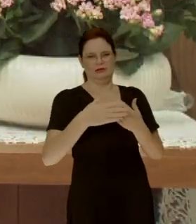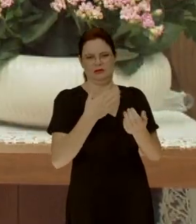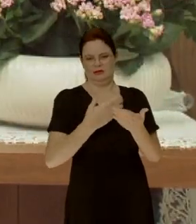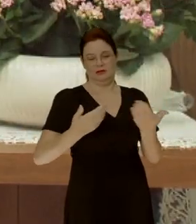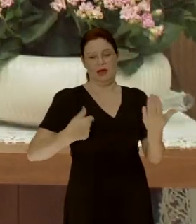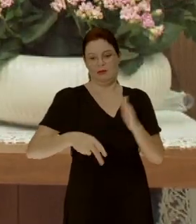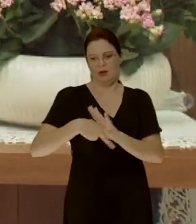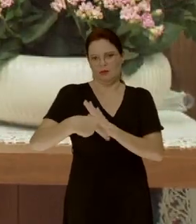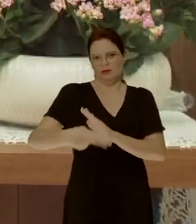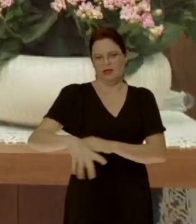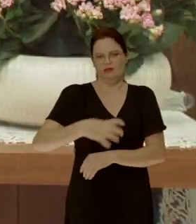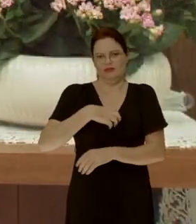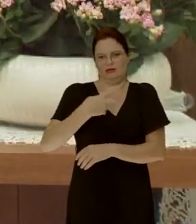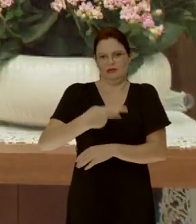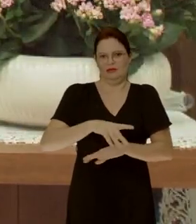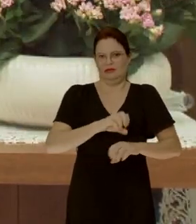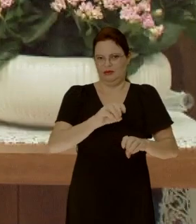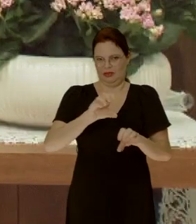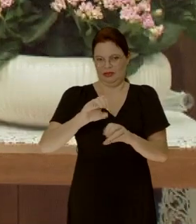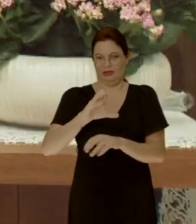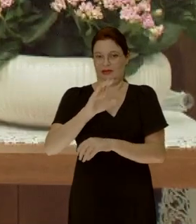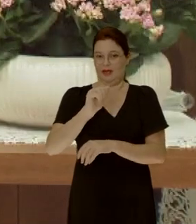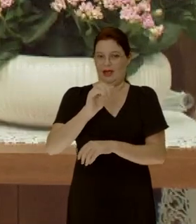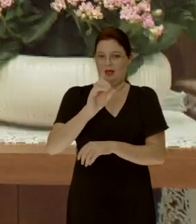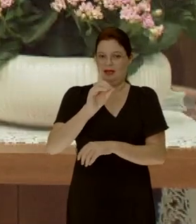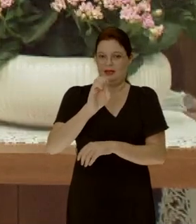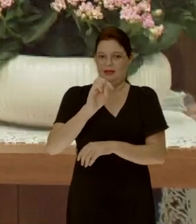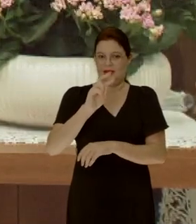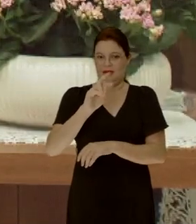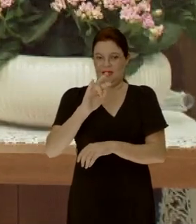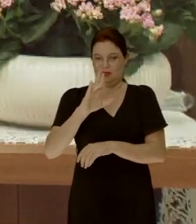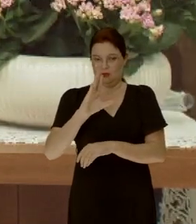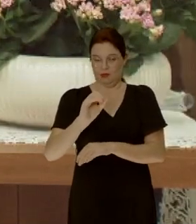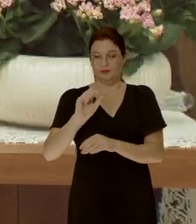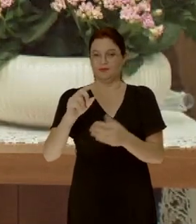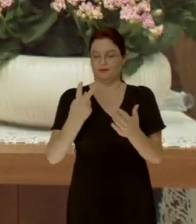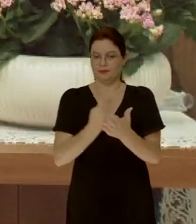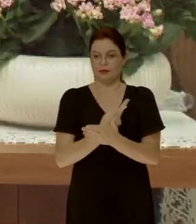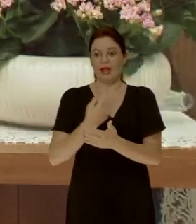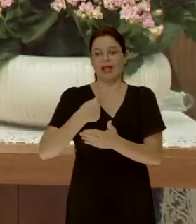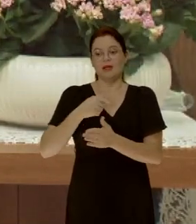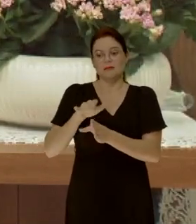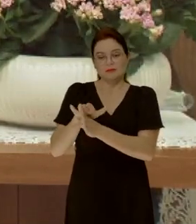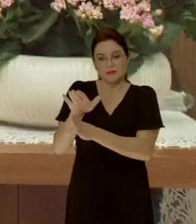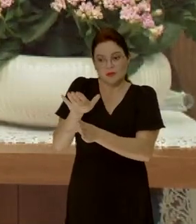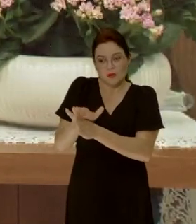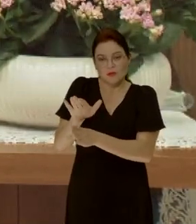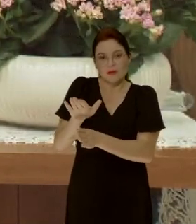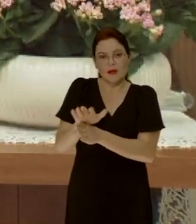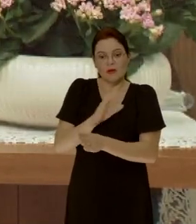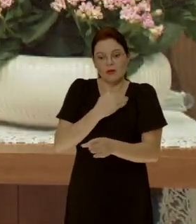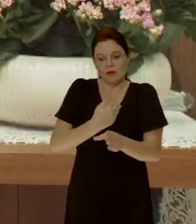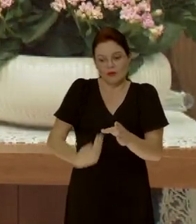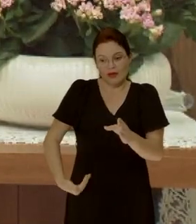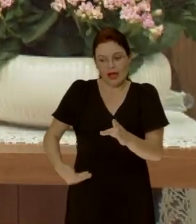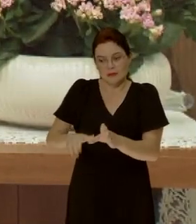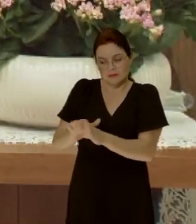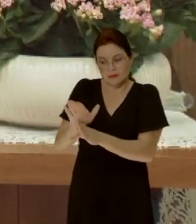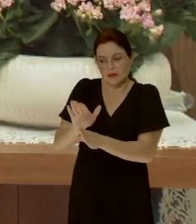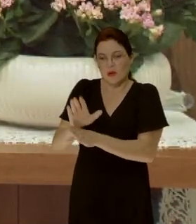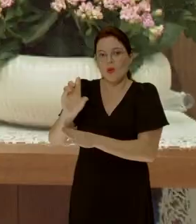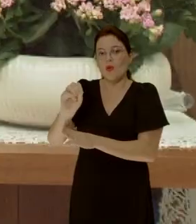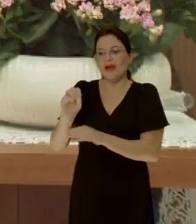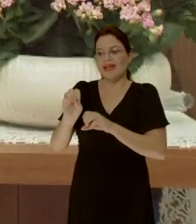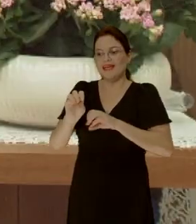era o catedrático. Mas aí o ensino mudou. Então o sistema devia atender a